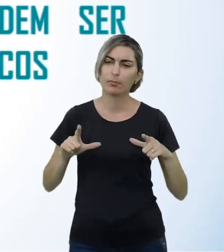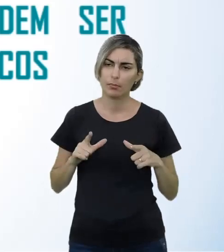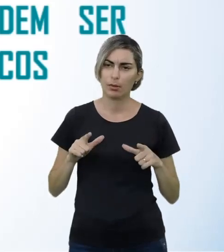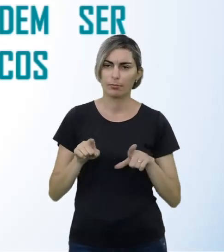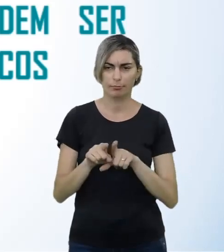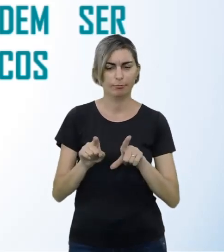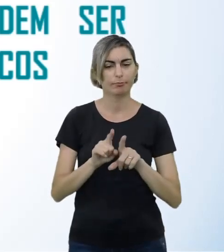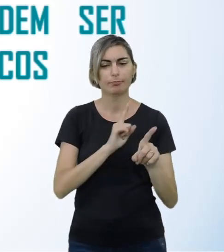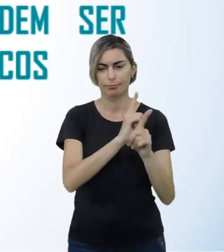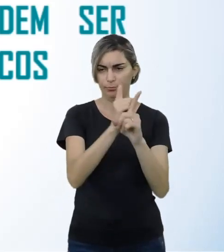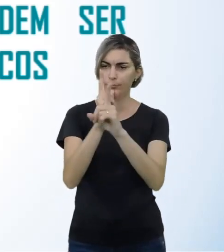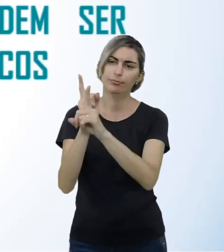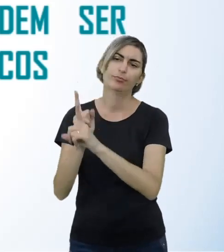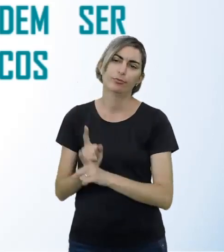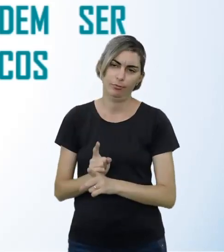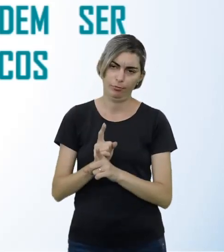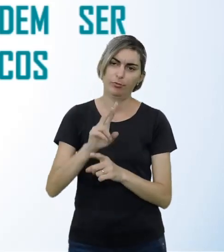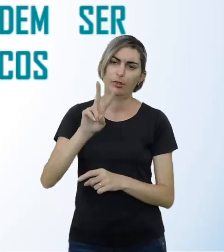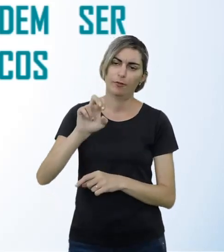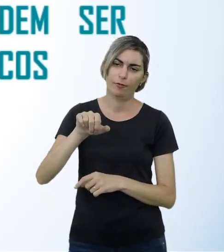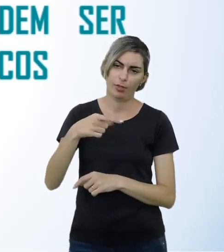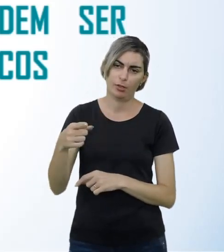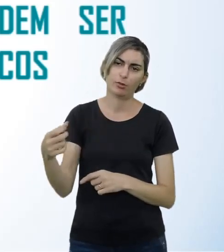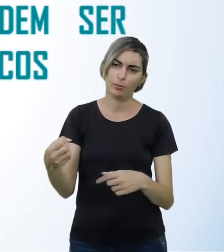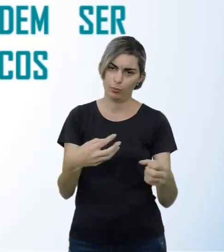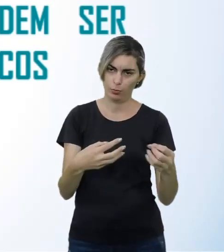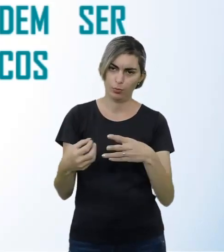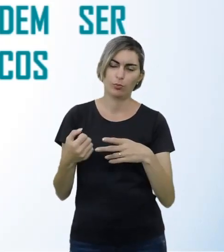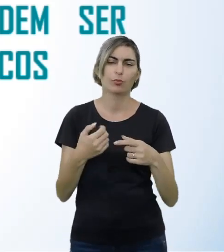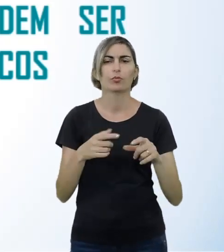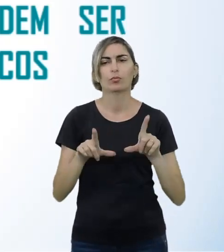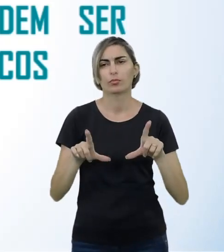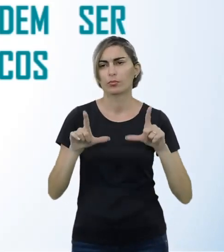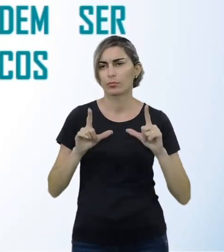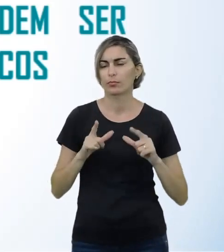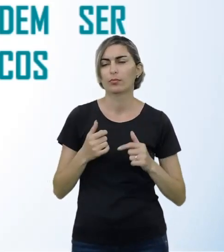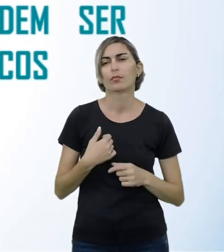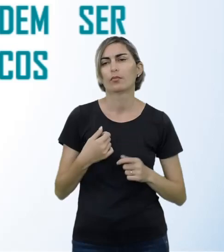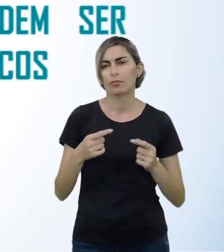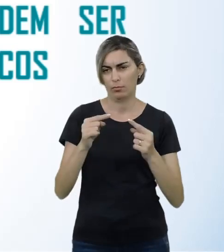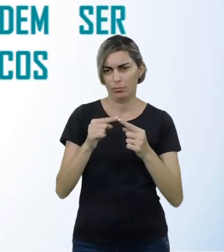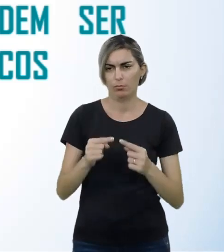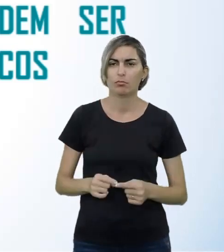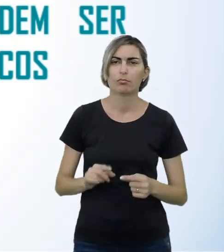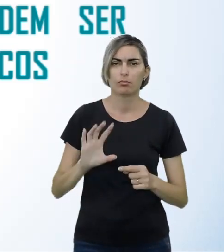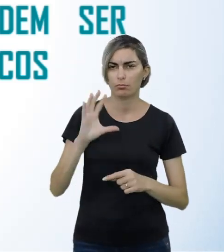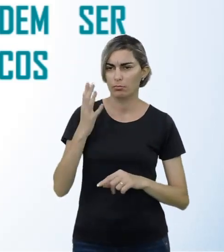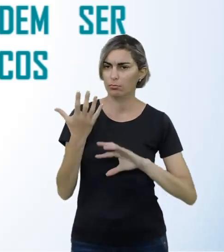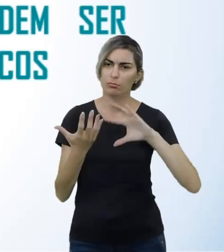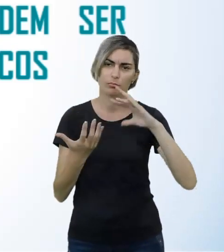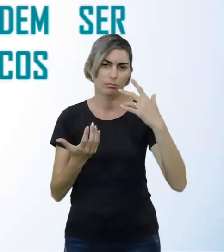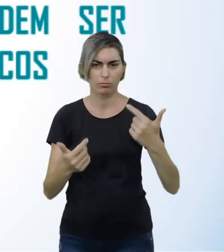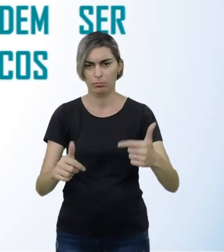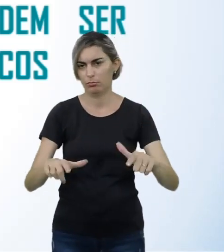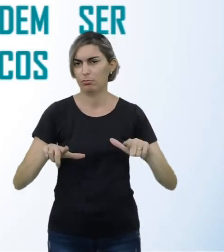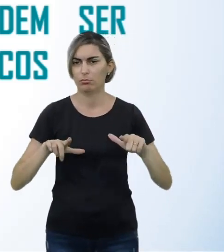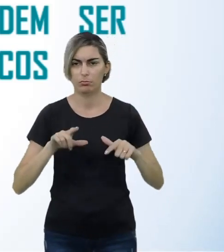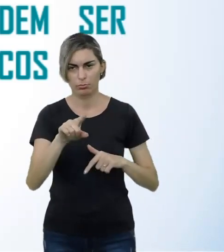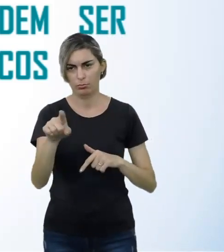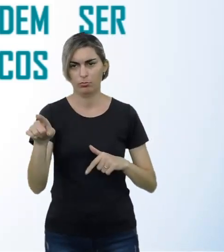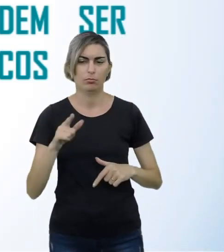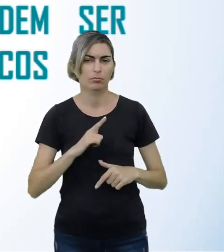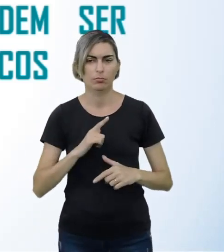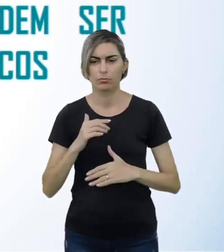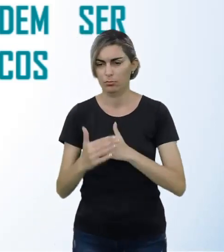gente também pode encontrar algumas versões mais atualizadas que são ideais para casos específicos. Então, por exemplo, se você